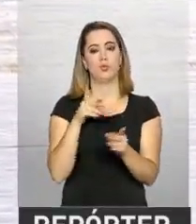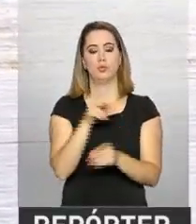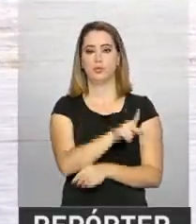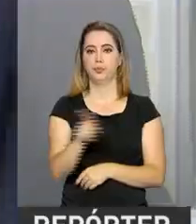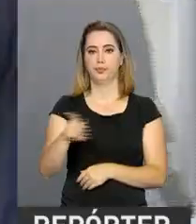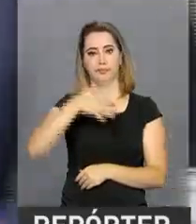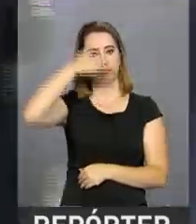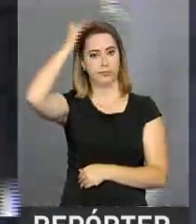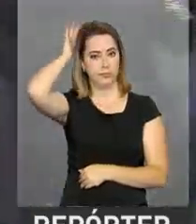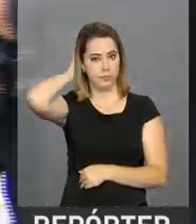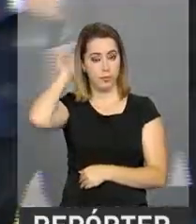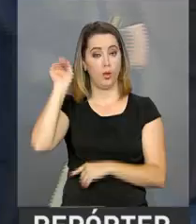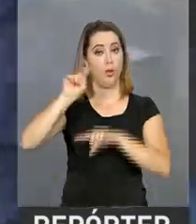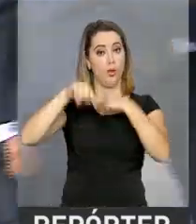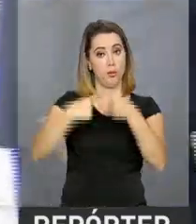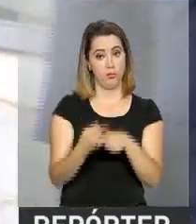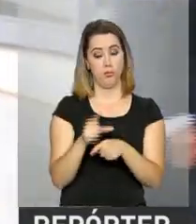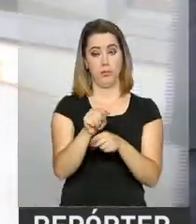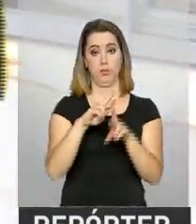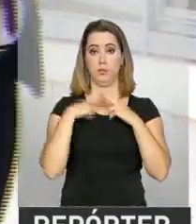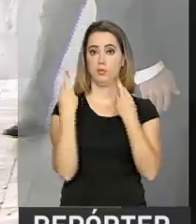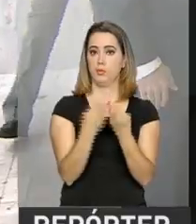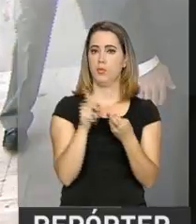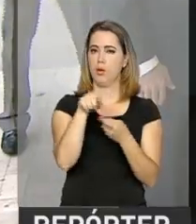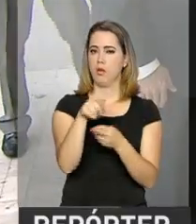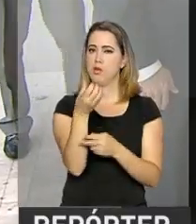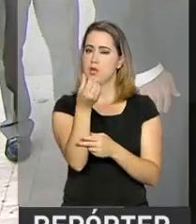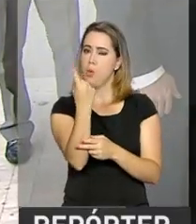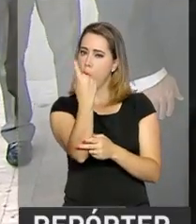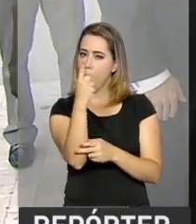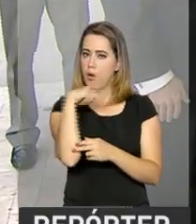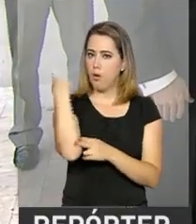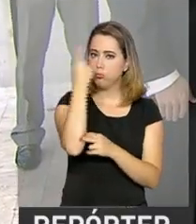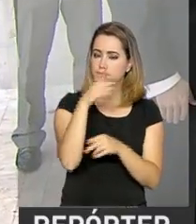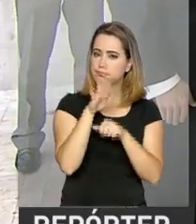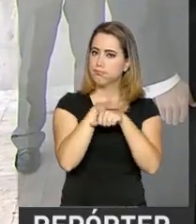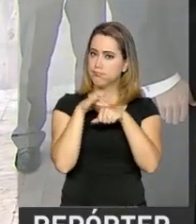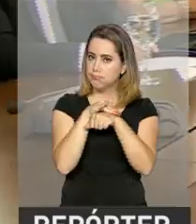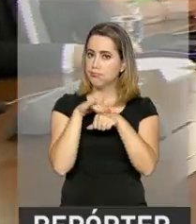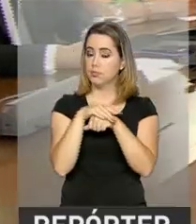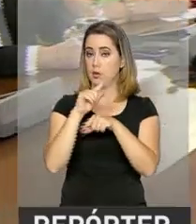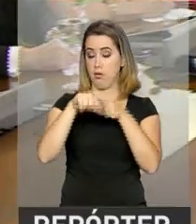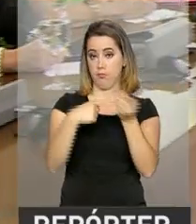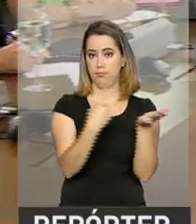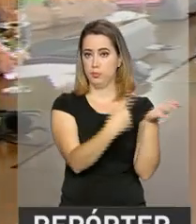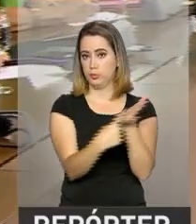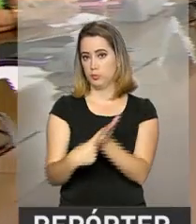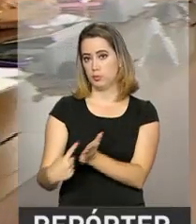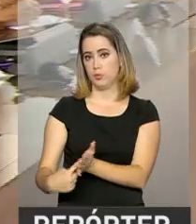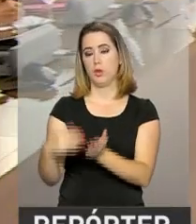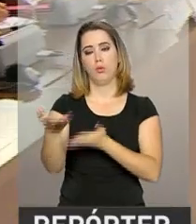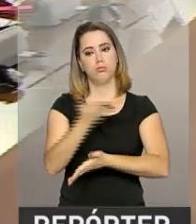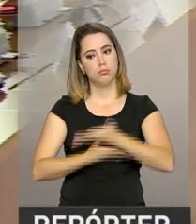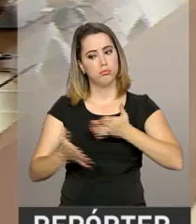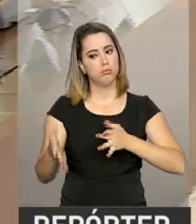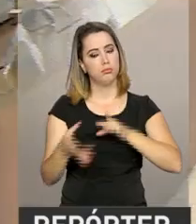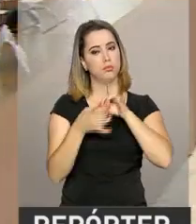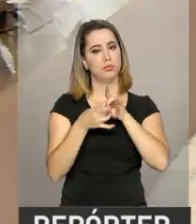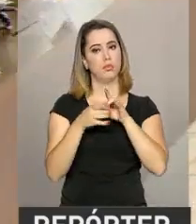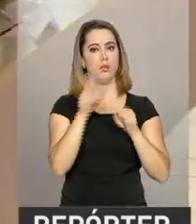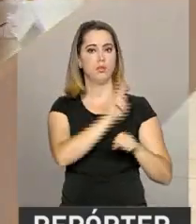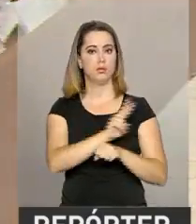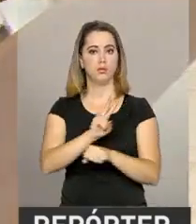Michel Temer depois eles se reuniram durante cerca de 1 hora e assinaram acordos de cooperação em áreas como